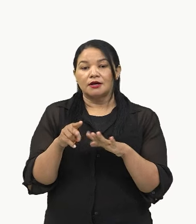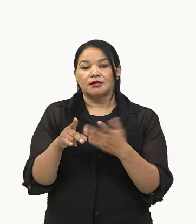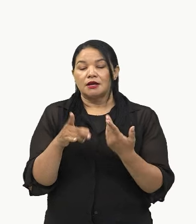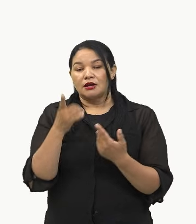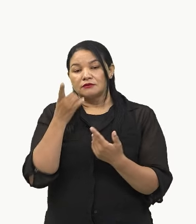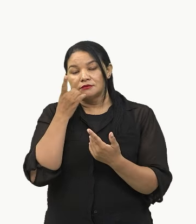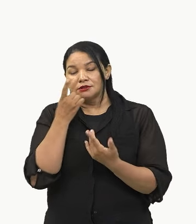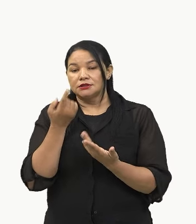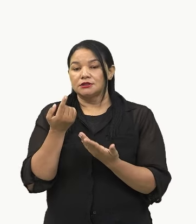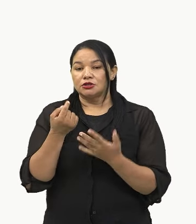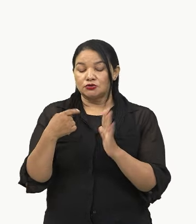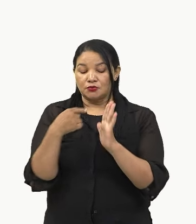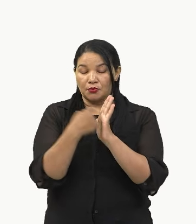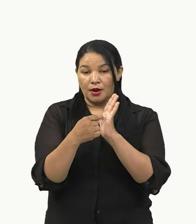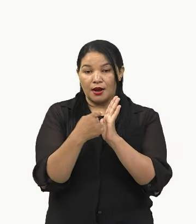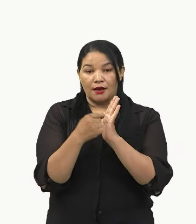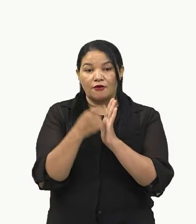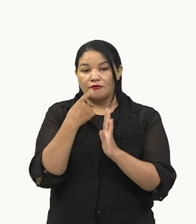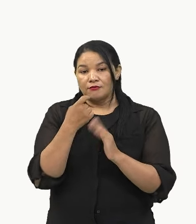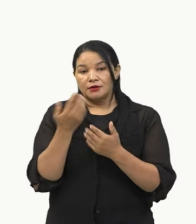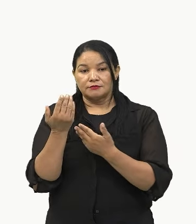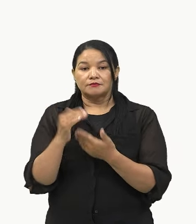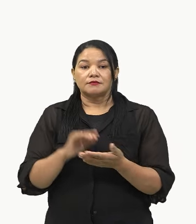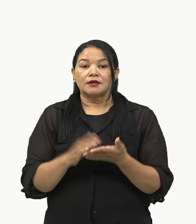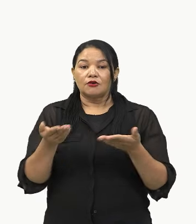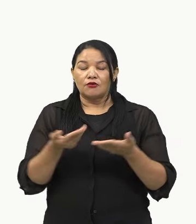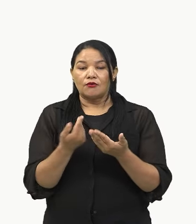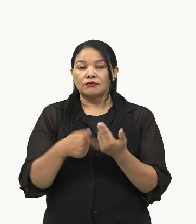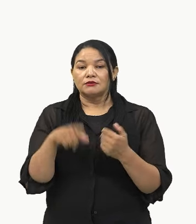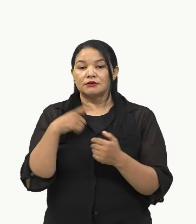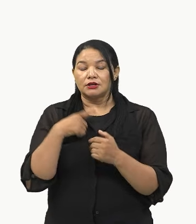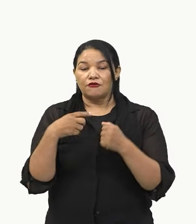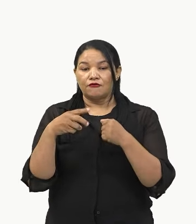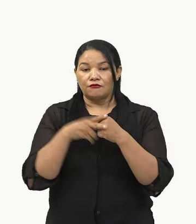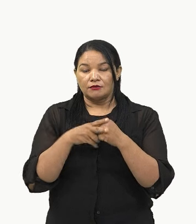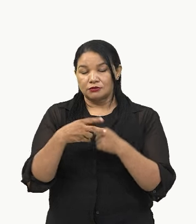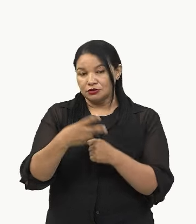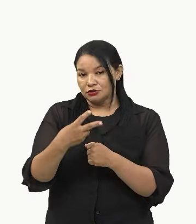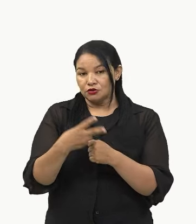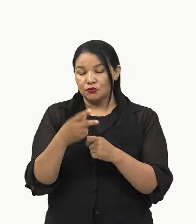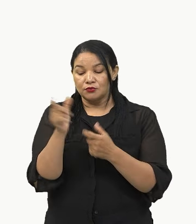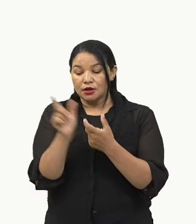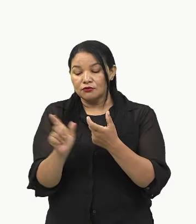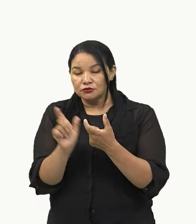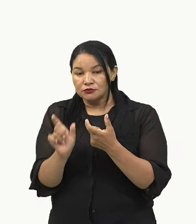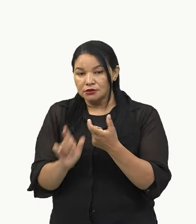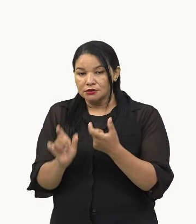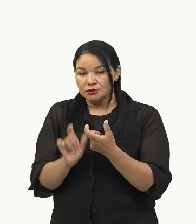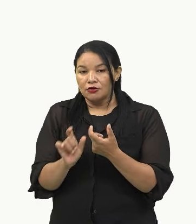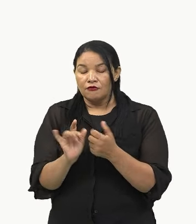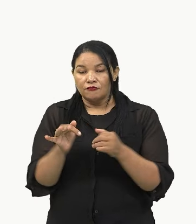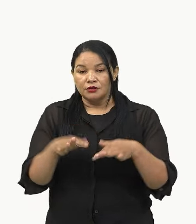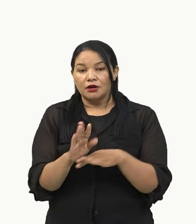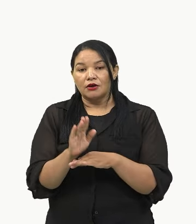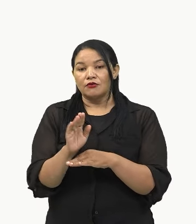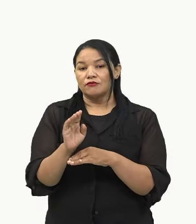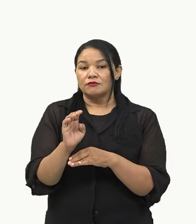verbo. Aqui temos verbos de segunda conjugação. São os verbos terminados